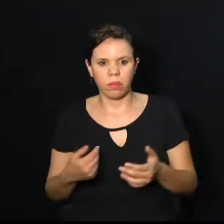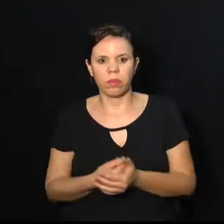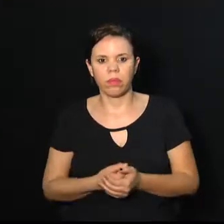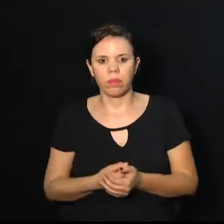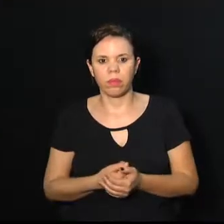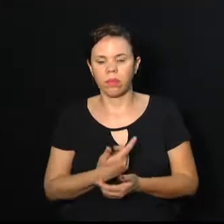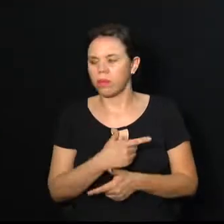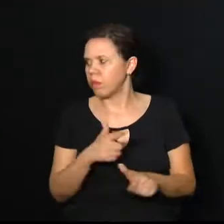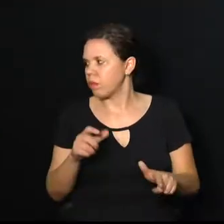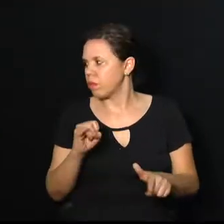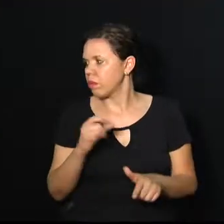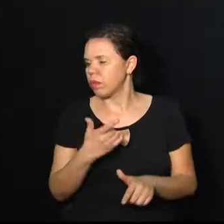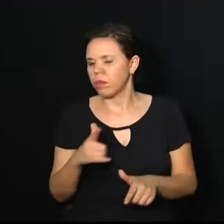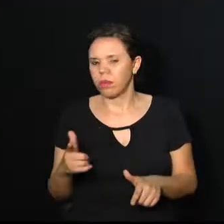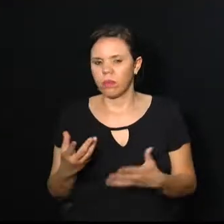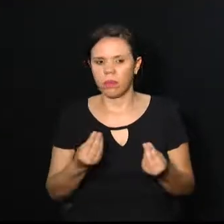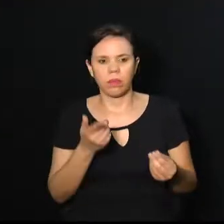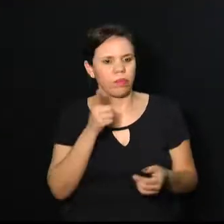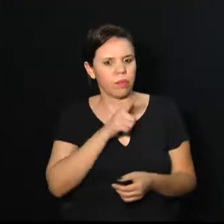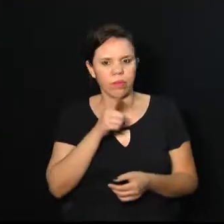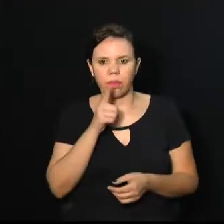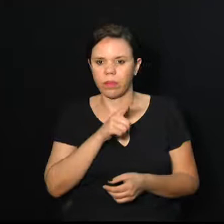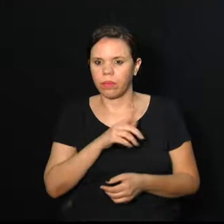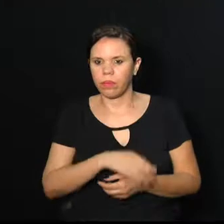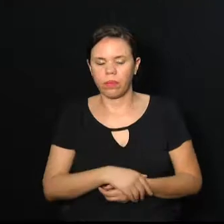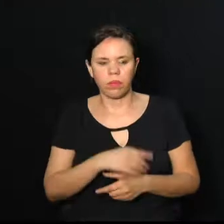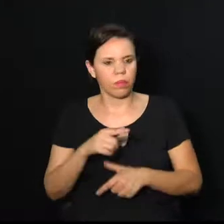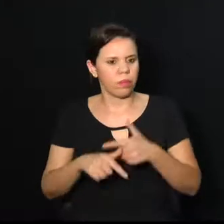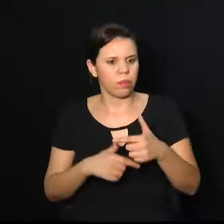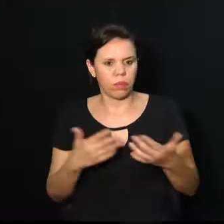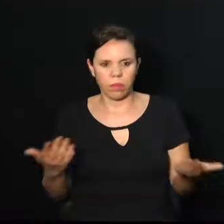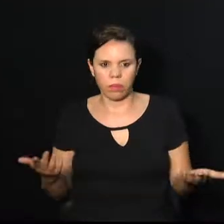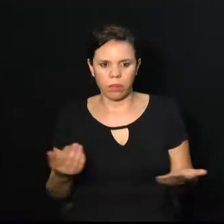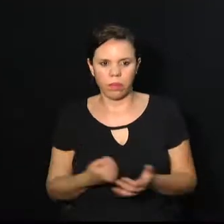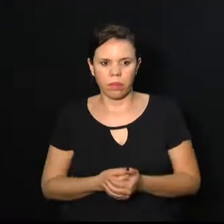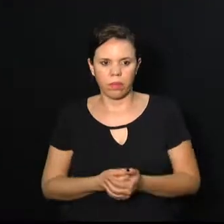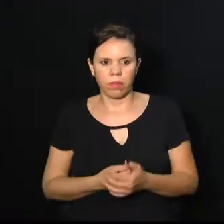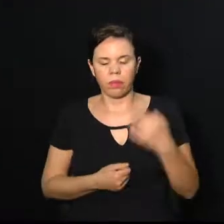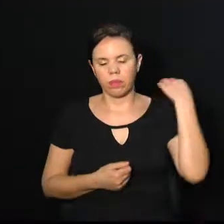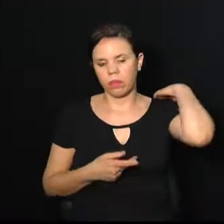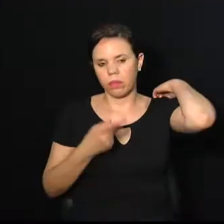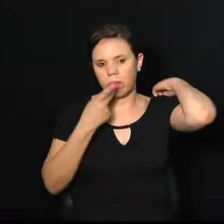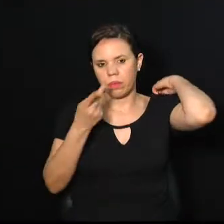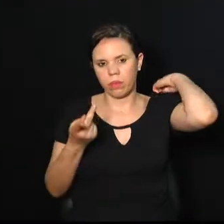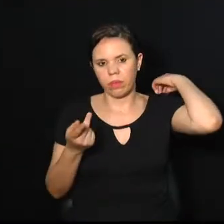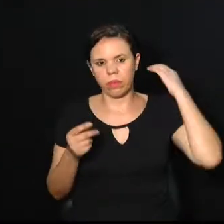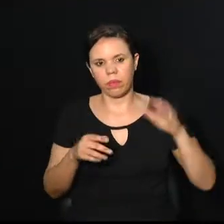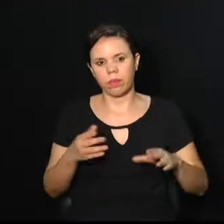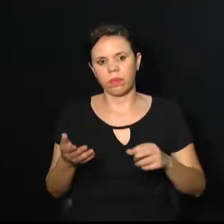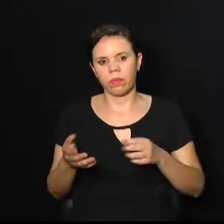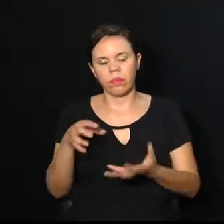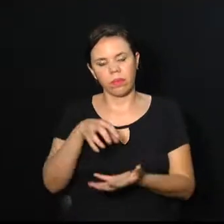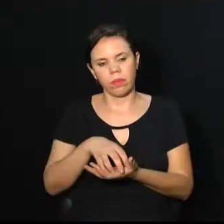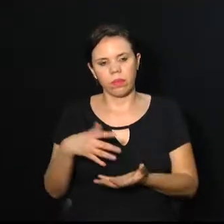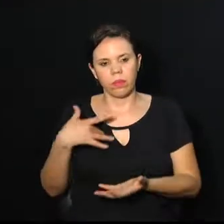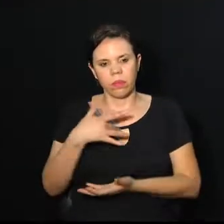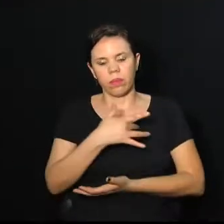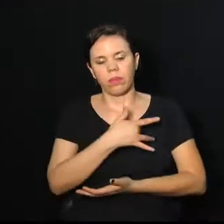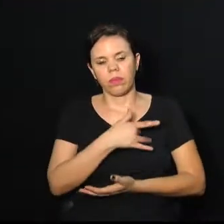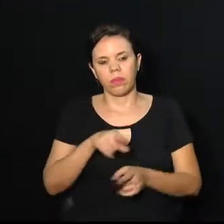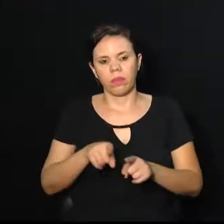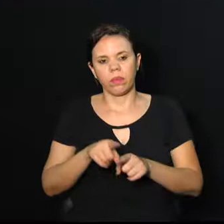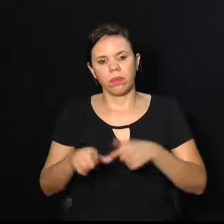a rede a gente não consegue trabalhar. A rede que eu falo é a Unidade Básica de Saúde, que vem